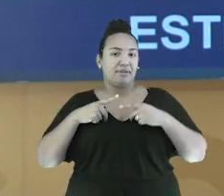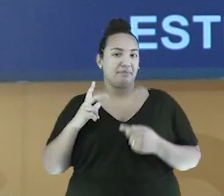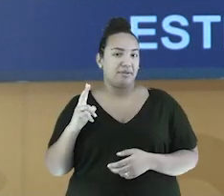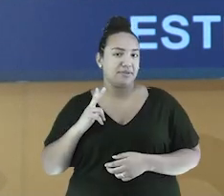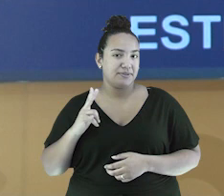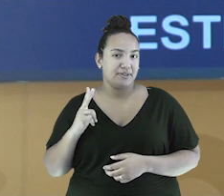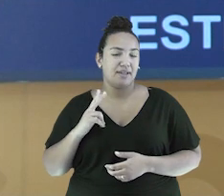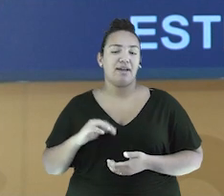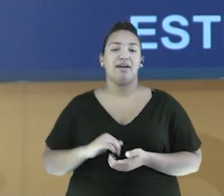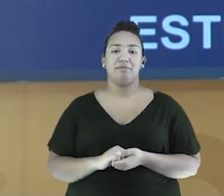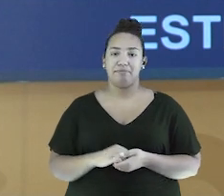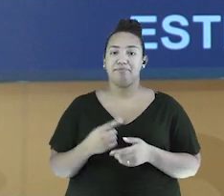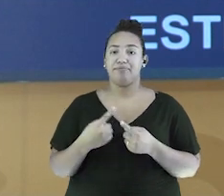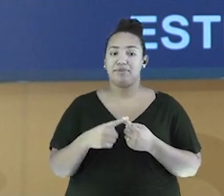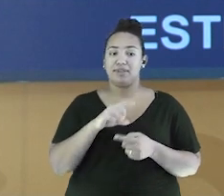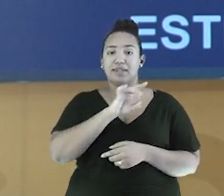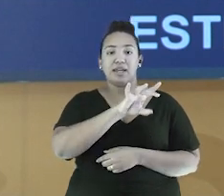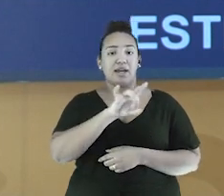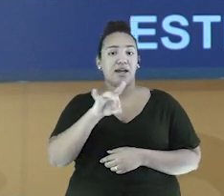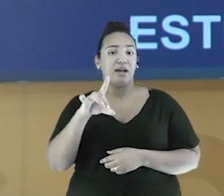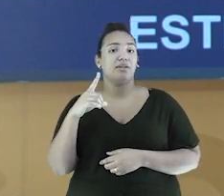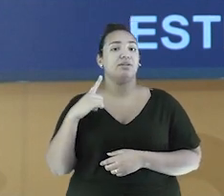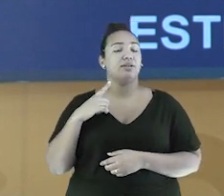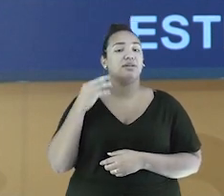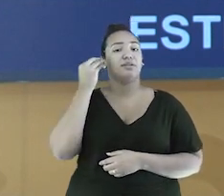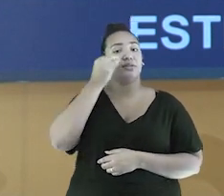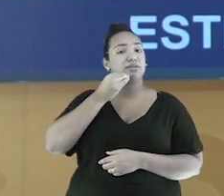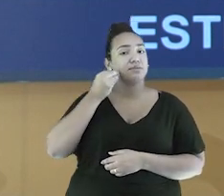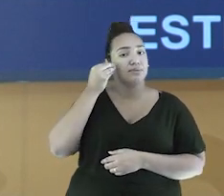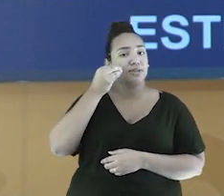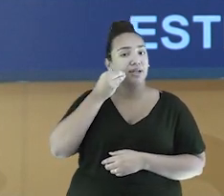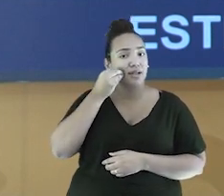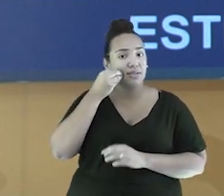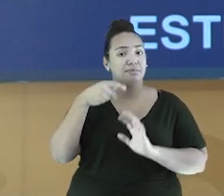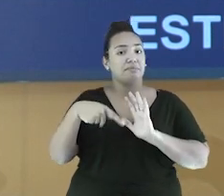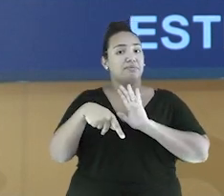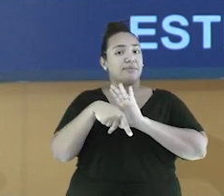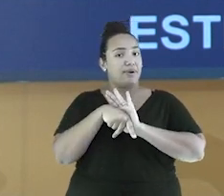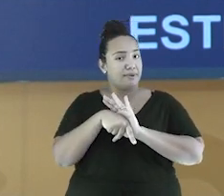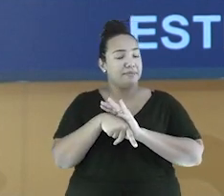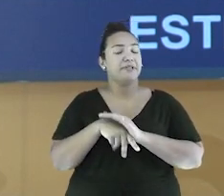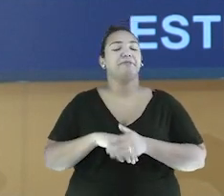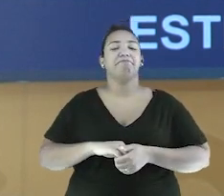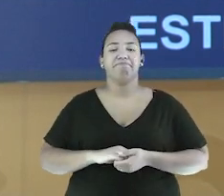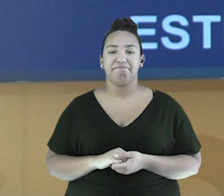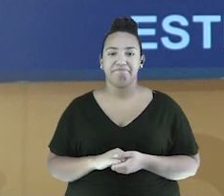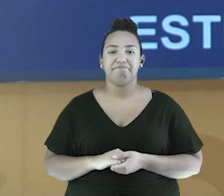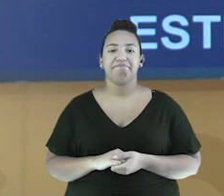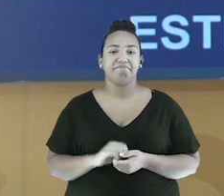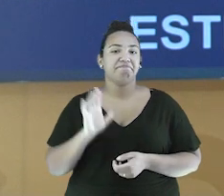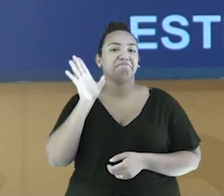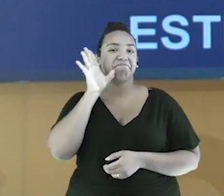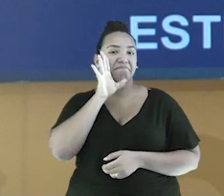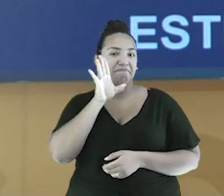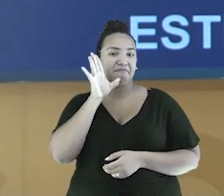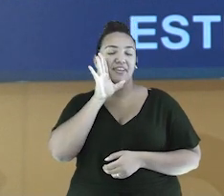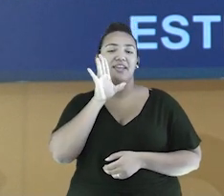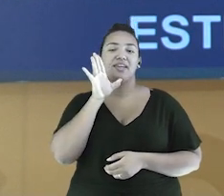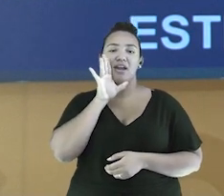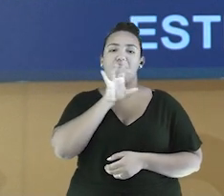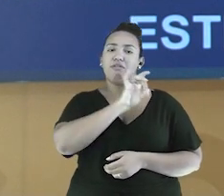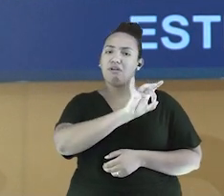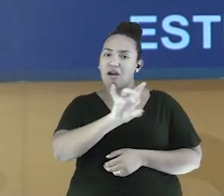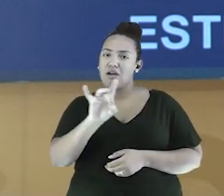cada um de nós tem experiências próprias e é por isso que somos diferentes. É muito legal ser